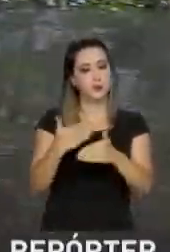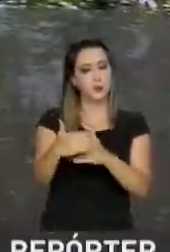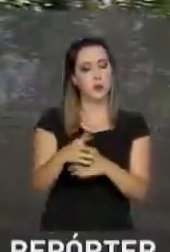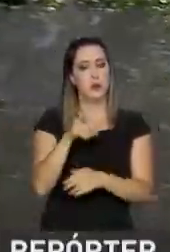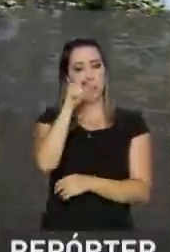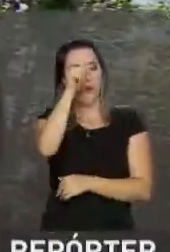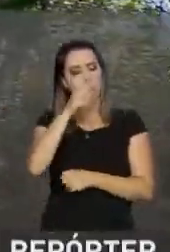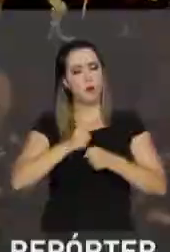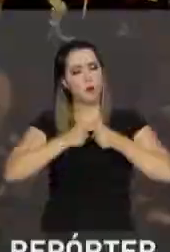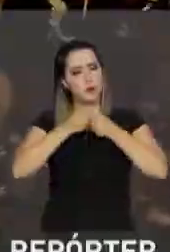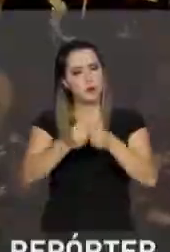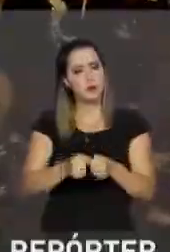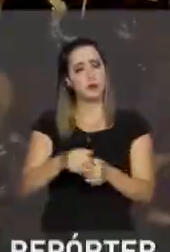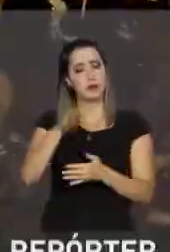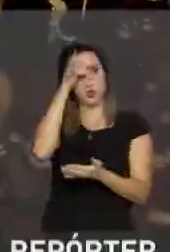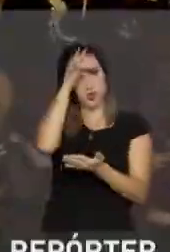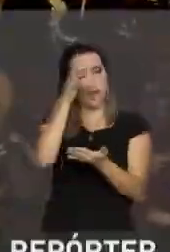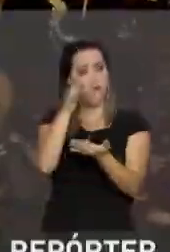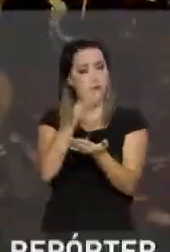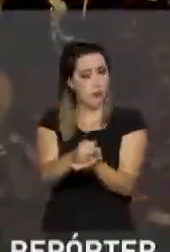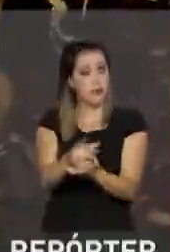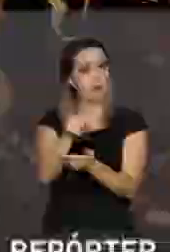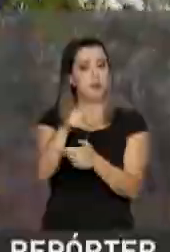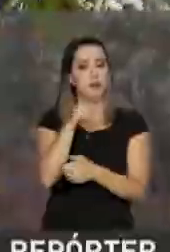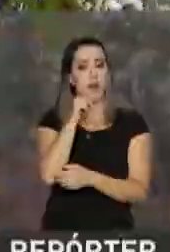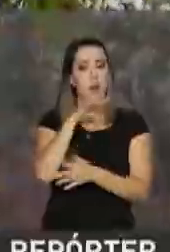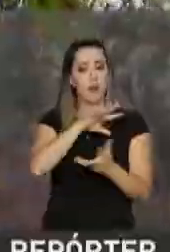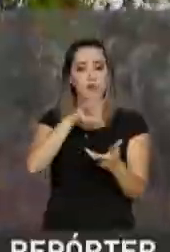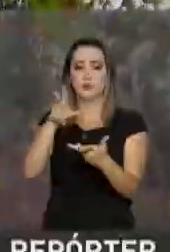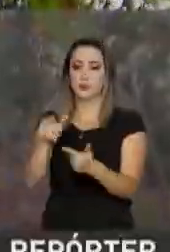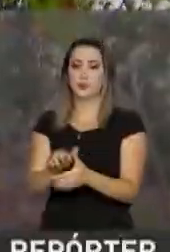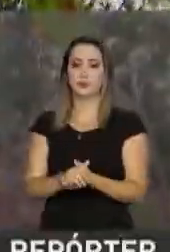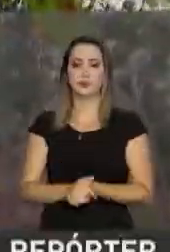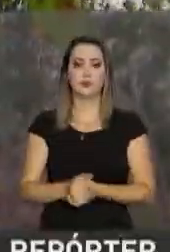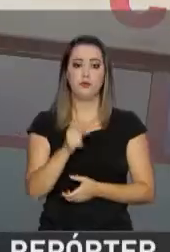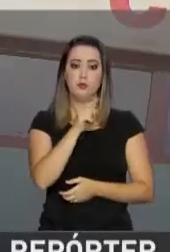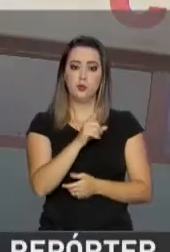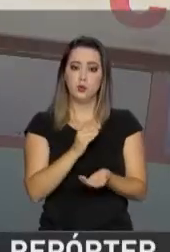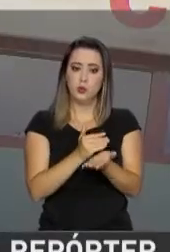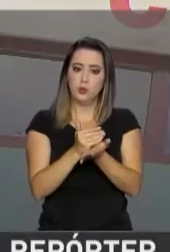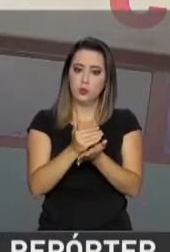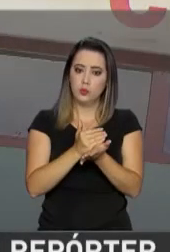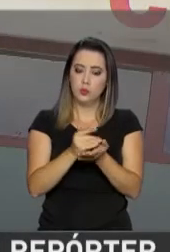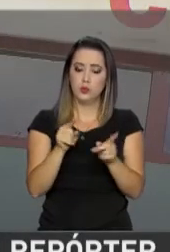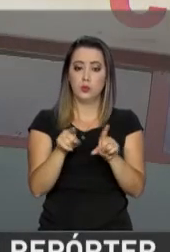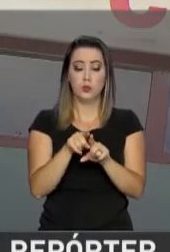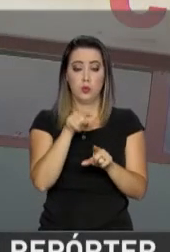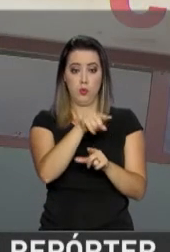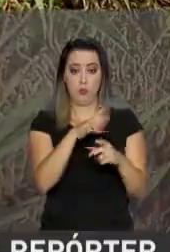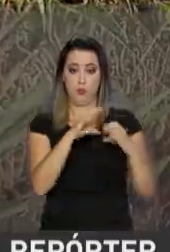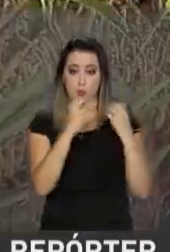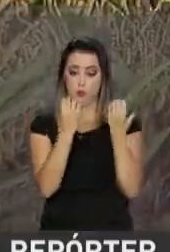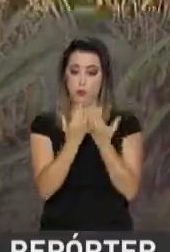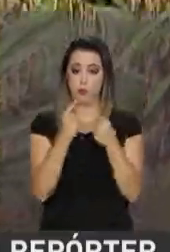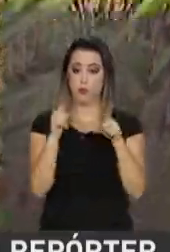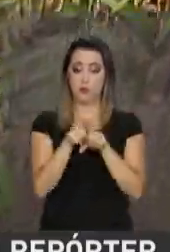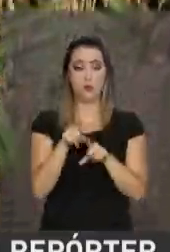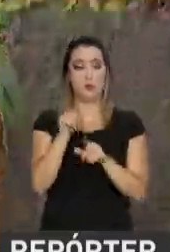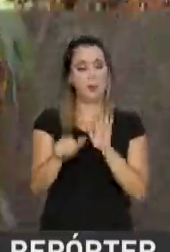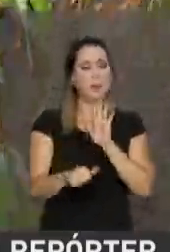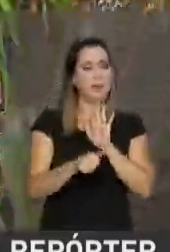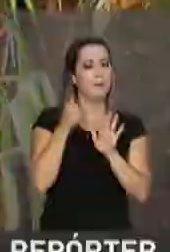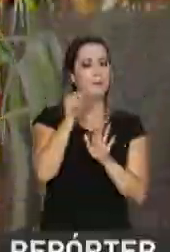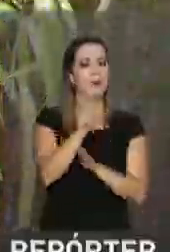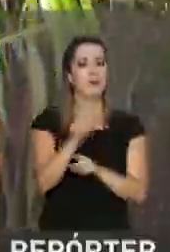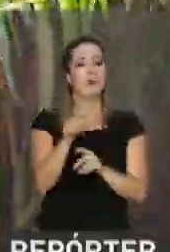força com vontade e fé para que nós tenhamos água pra humanidade no olho d'água preservado pela comunidade do casa grande foi o primeiro do